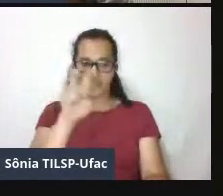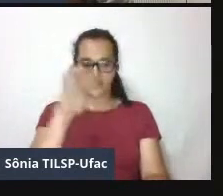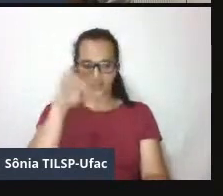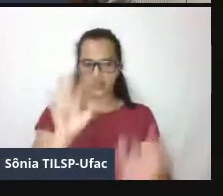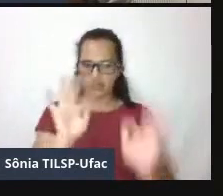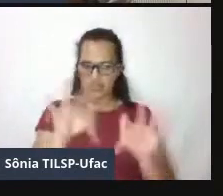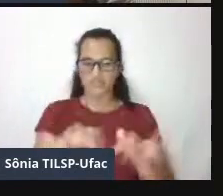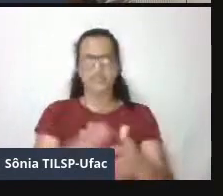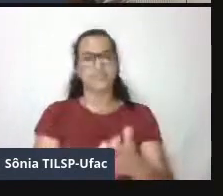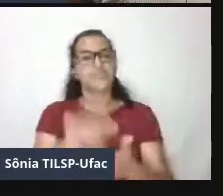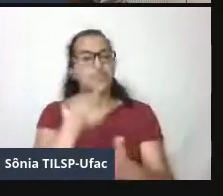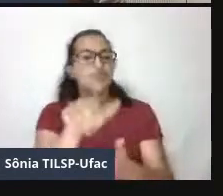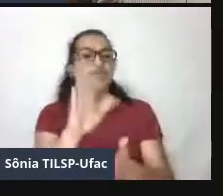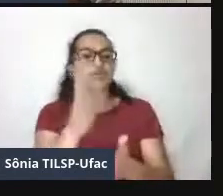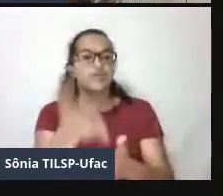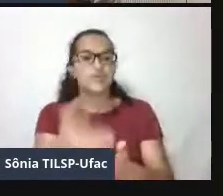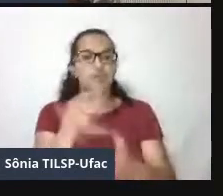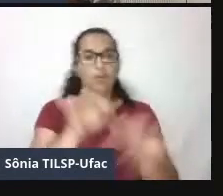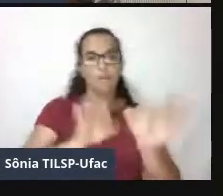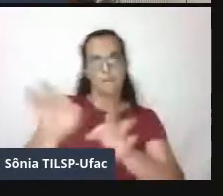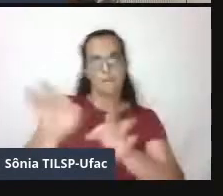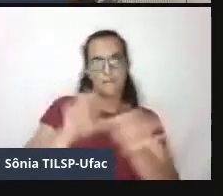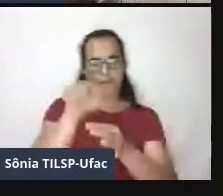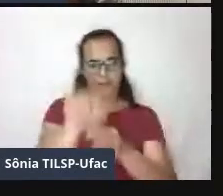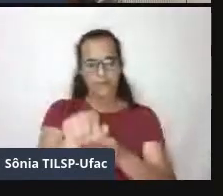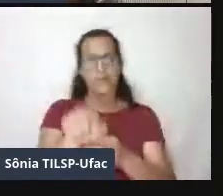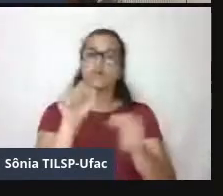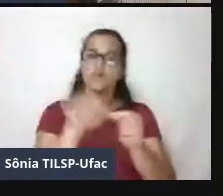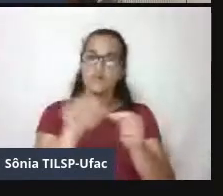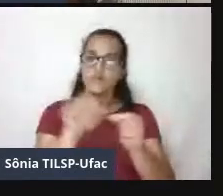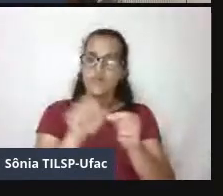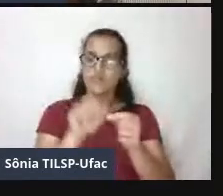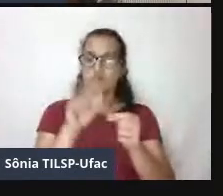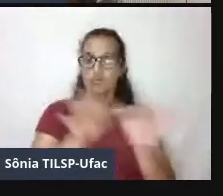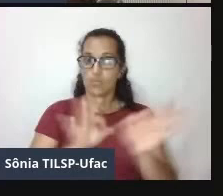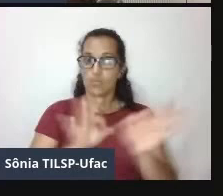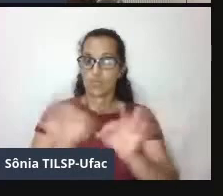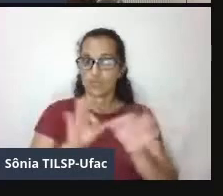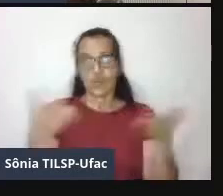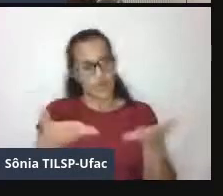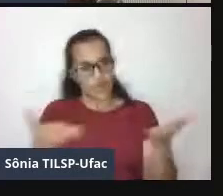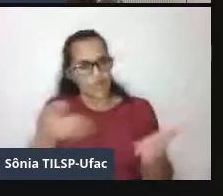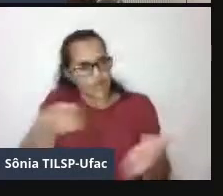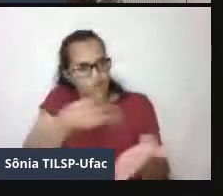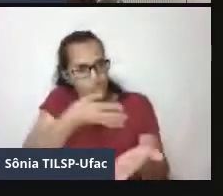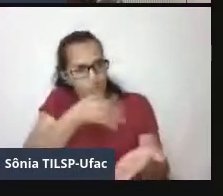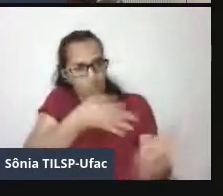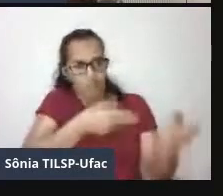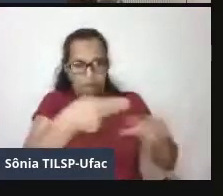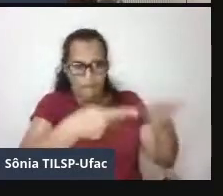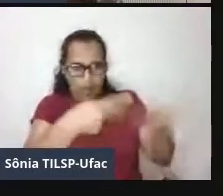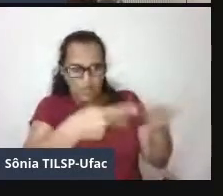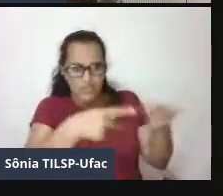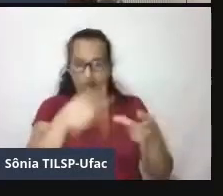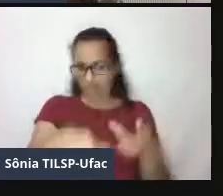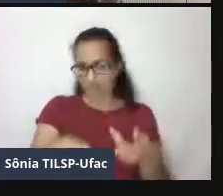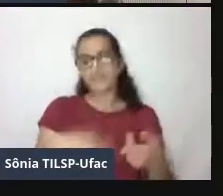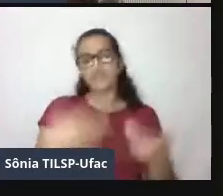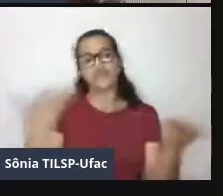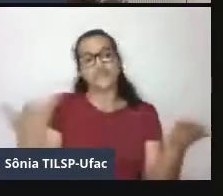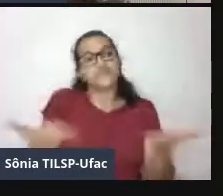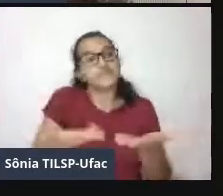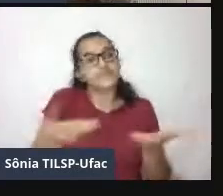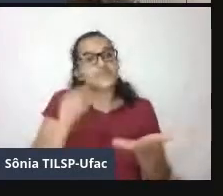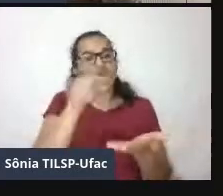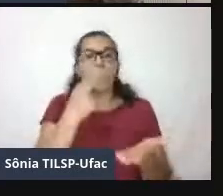foram algumas atividades paralelas que nós fizemos. Existe uma outra que está saindo do forno agora, a gente quer realizar nos próximos dias, mas essa sobre a Carta